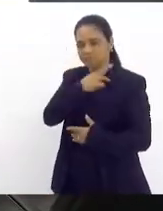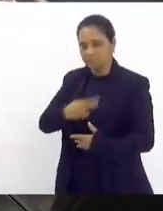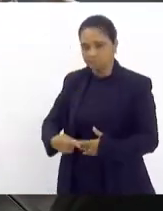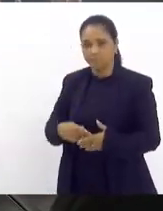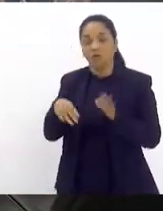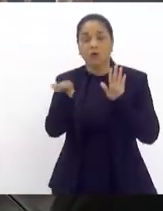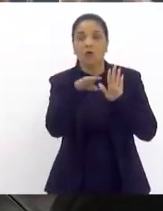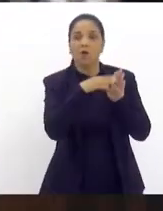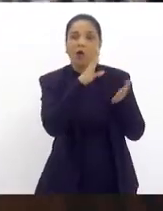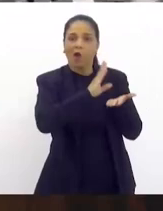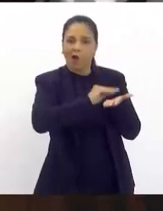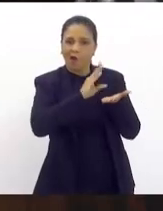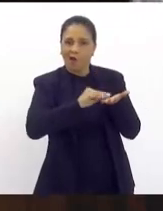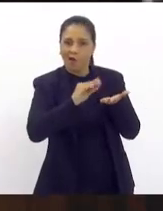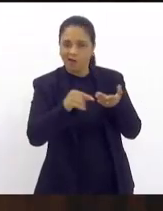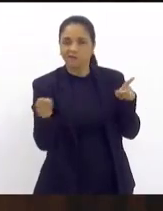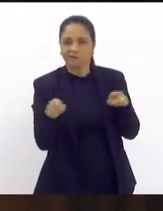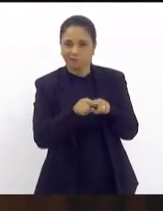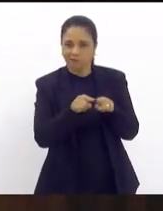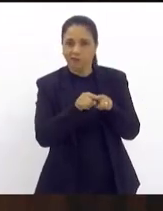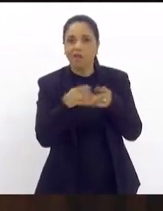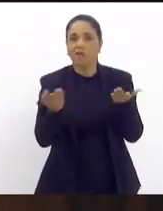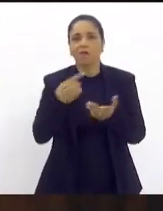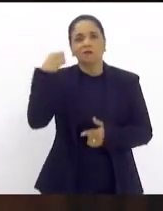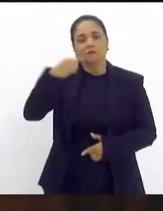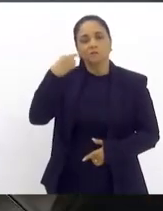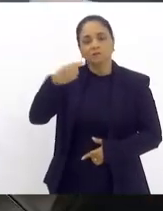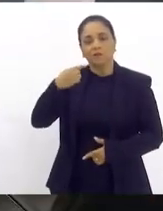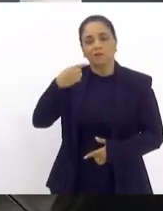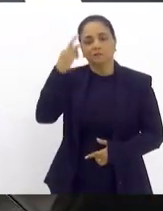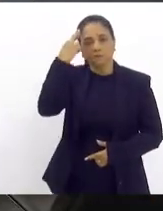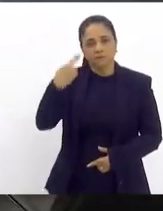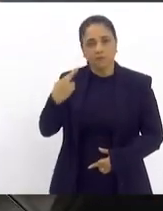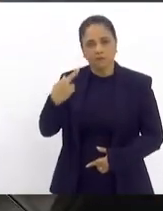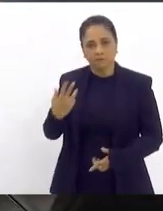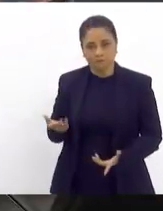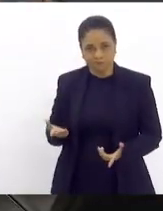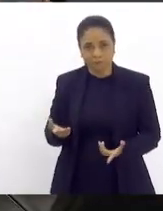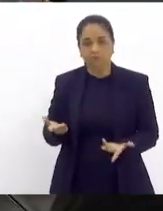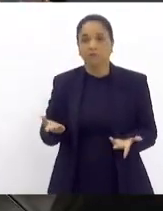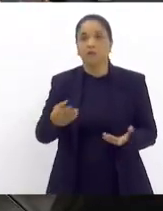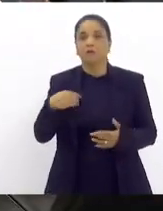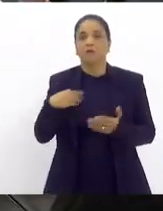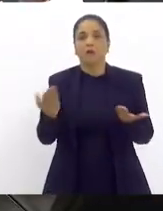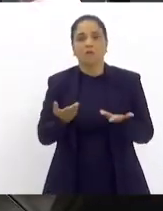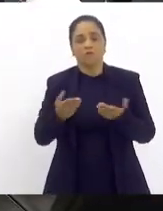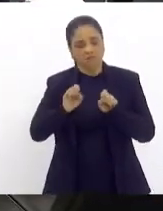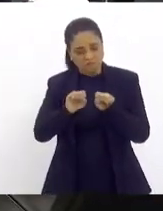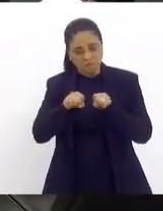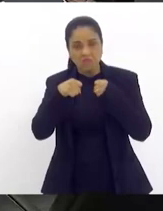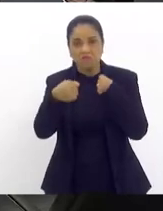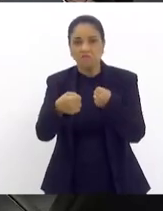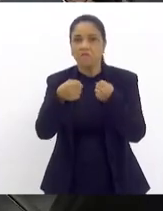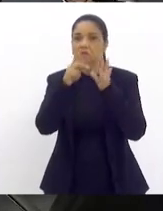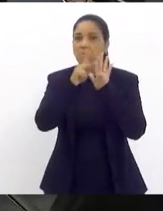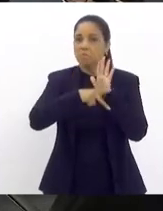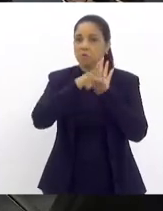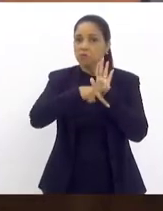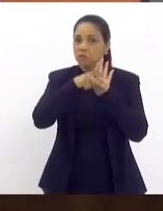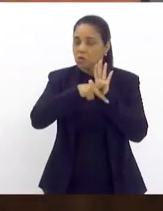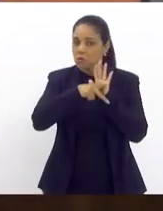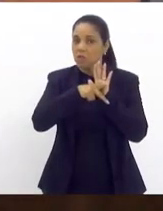Obrigada deputada Marina com a palavra deputada Renata Souza senhora Presidente fiz aqui toda uma defesa desse projeto